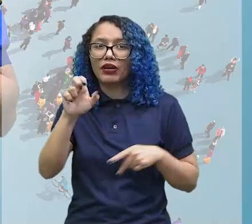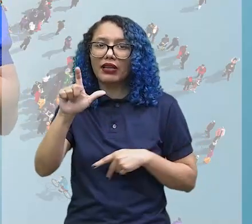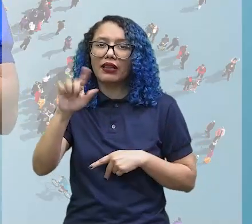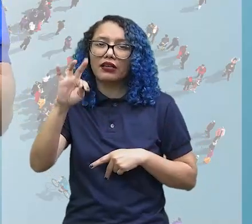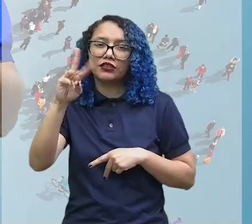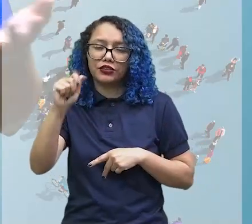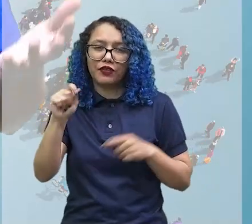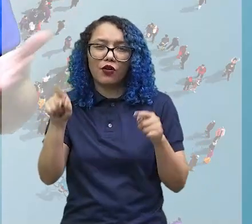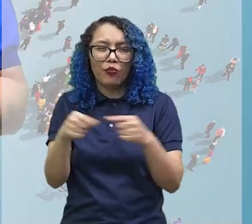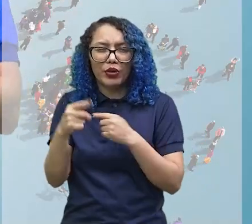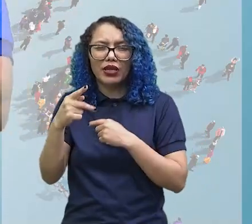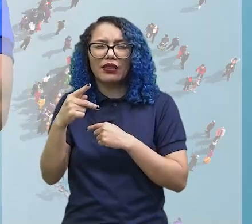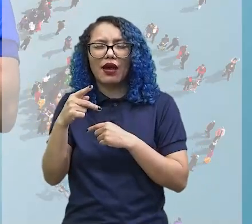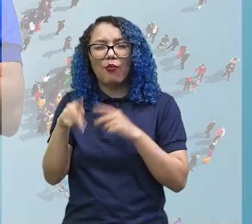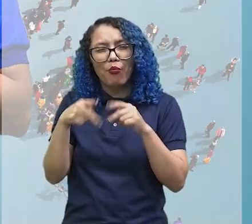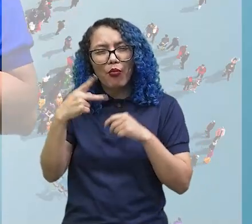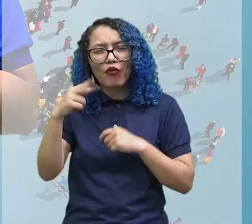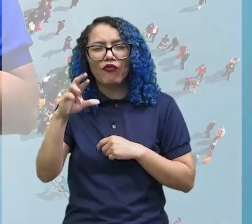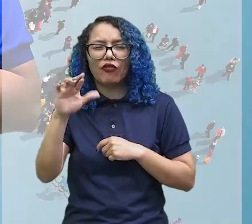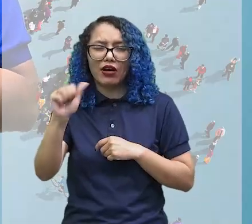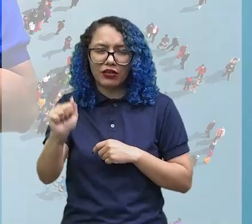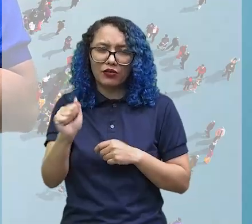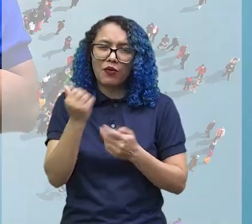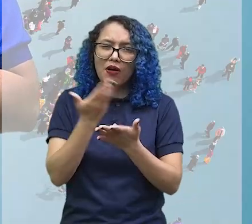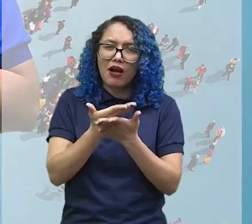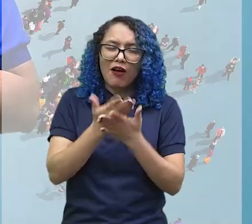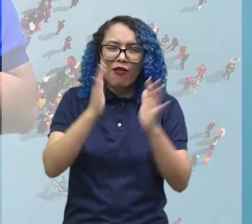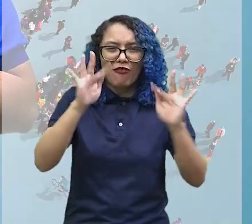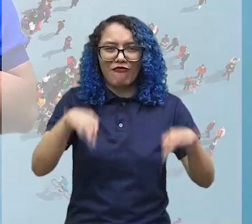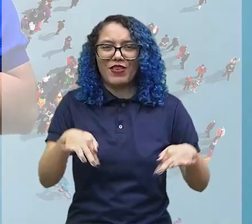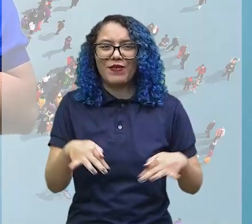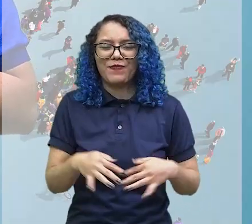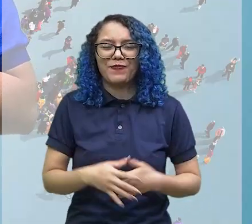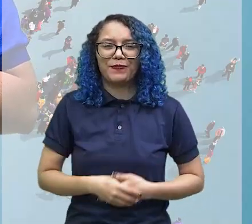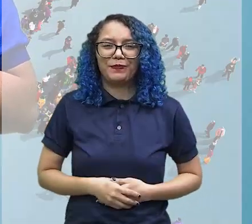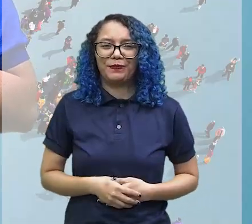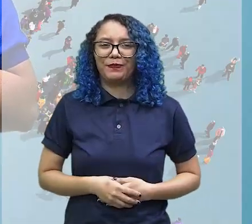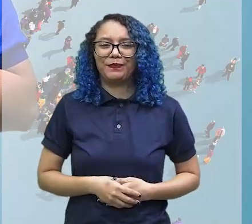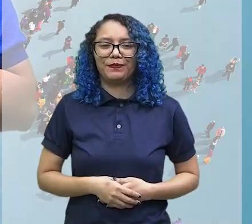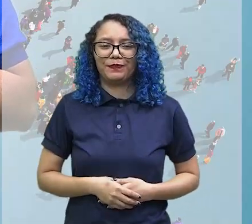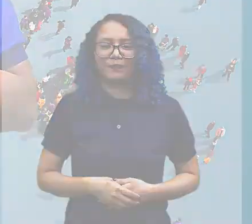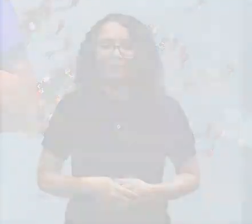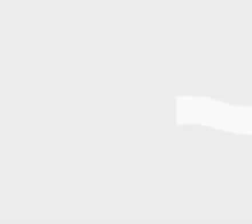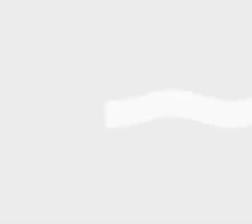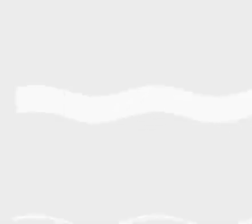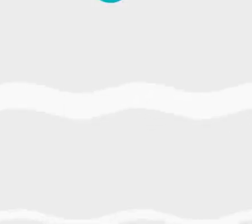certo? E assim a gente finaliza esse momento da nossa aula.